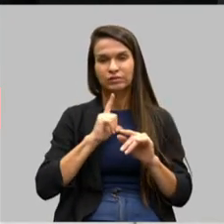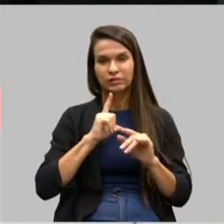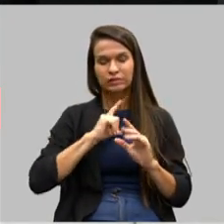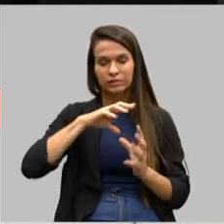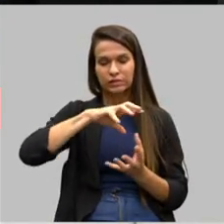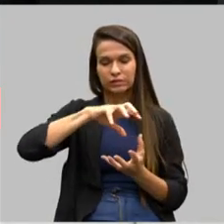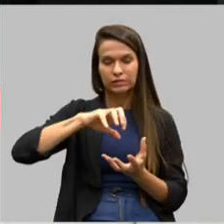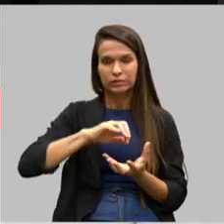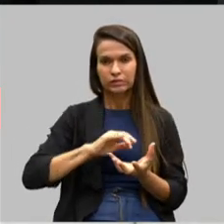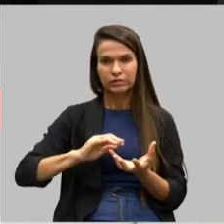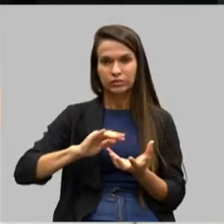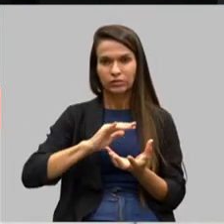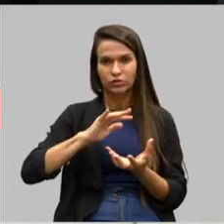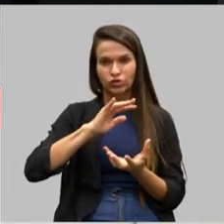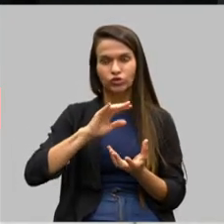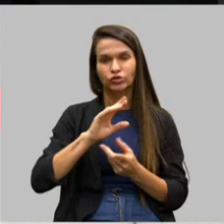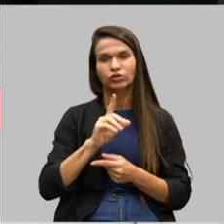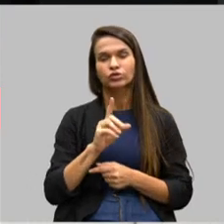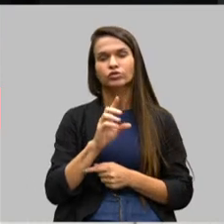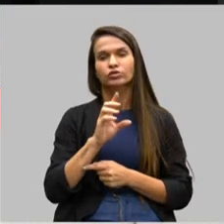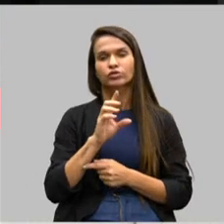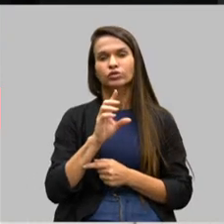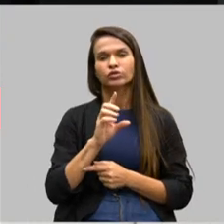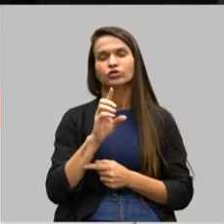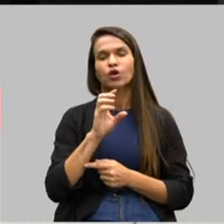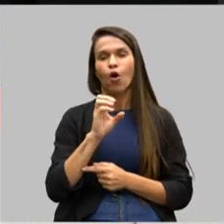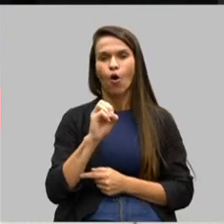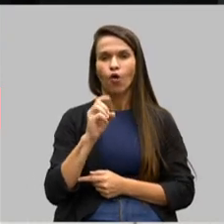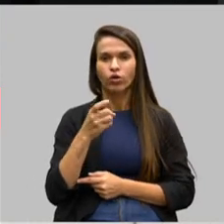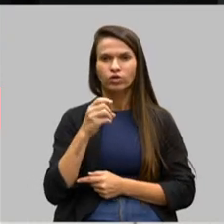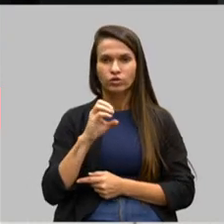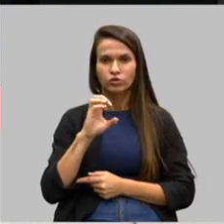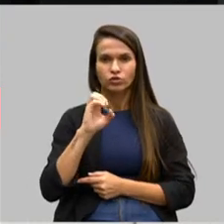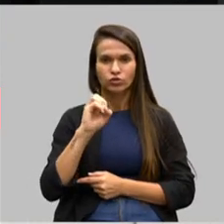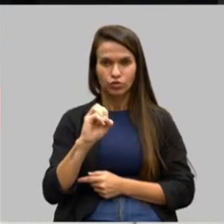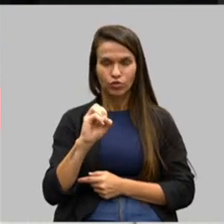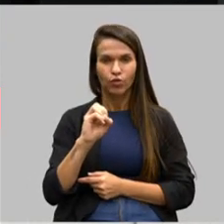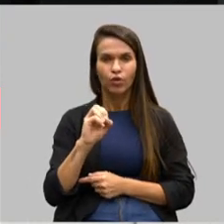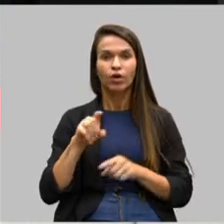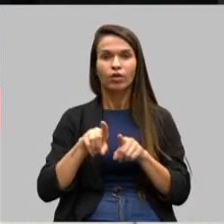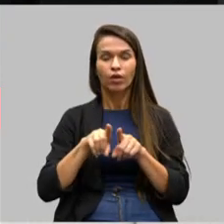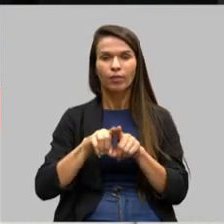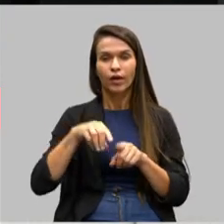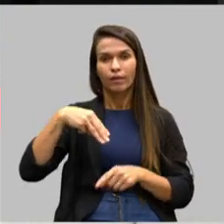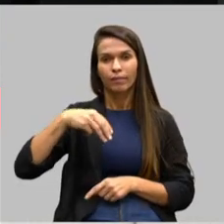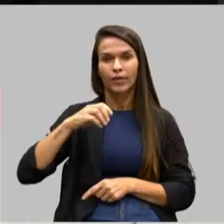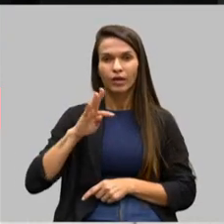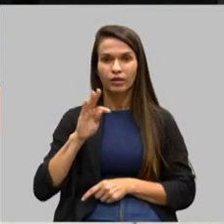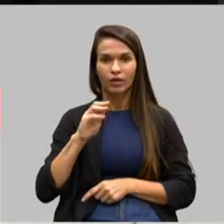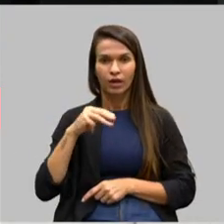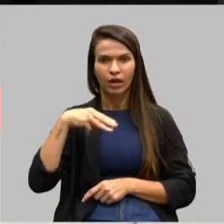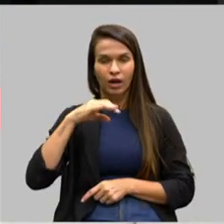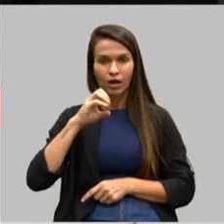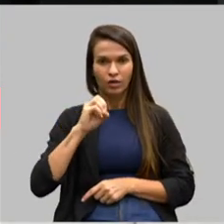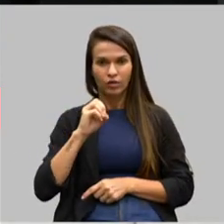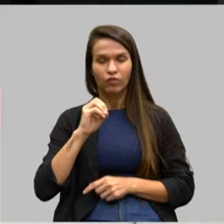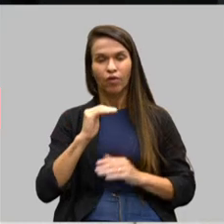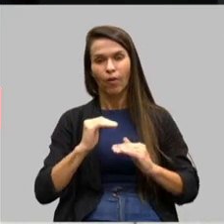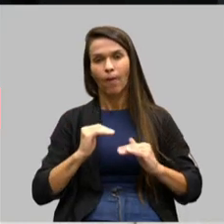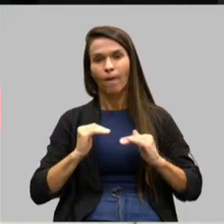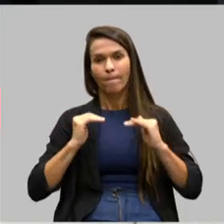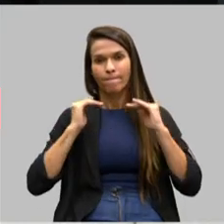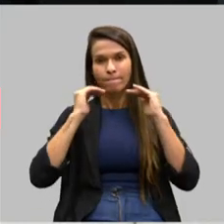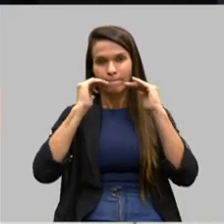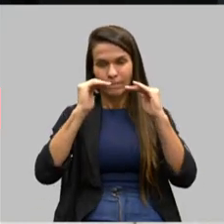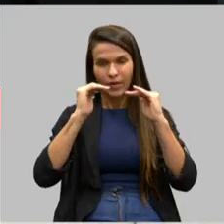como dióxido de carbono, metano, nós vamos ter o quê? Um aumento desse processo de absorção